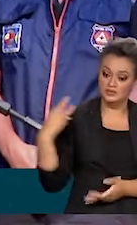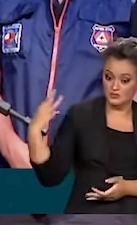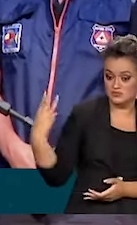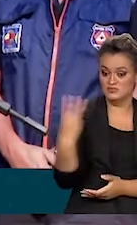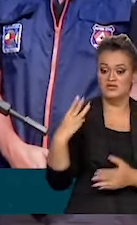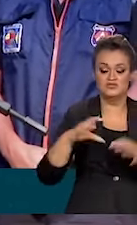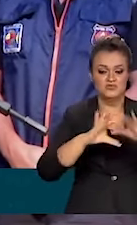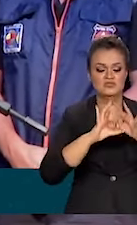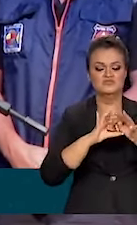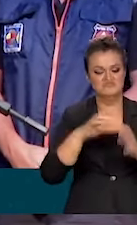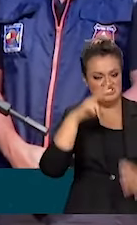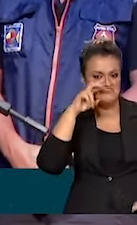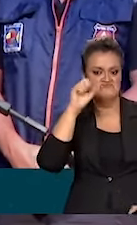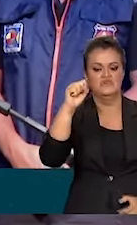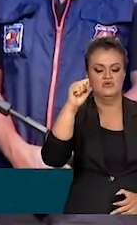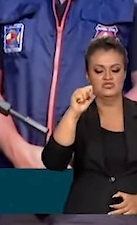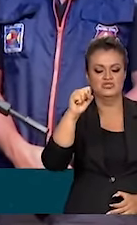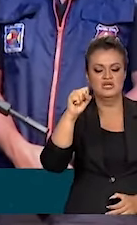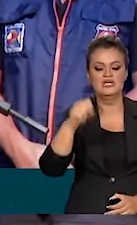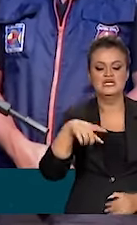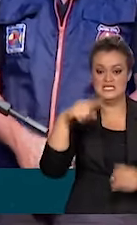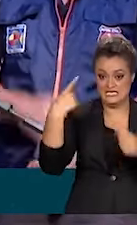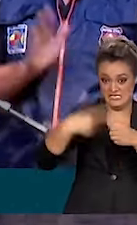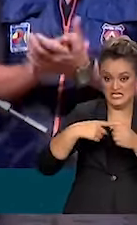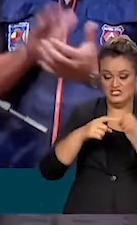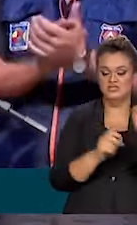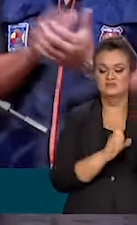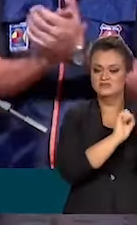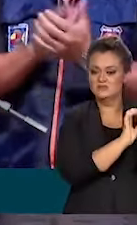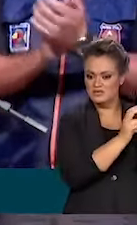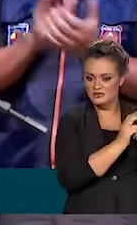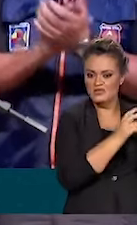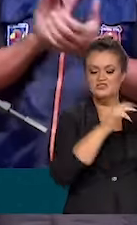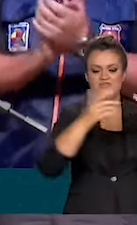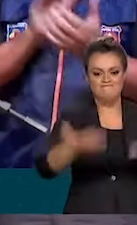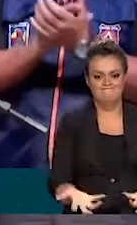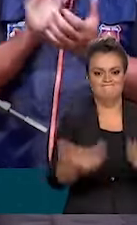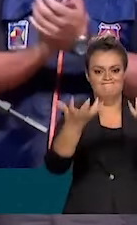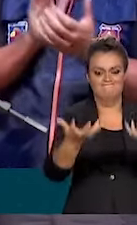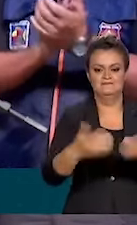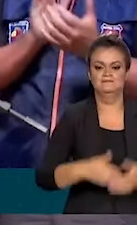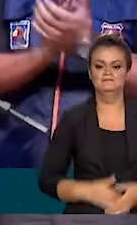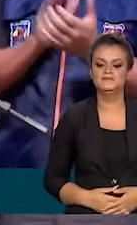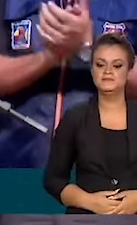nós seremos muito mais fortes e São Sebastião será recuperada muito mais rápido.